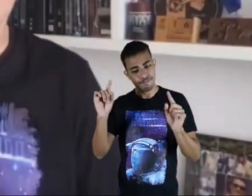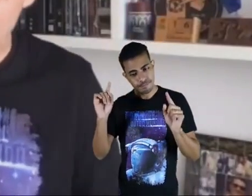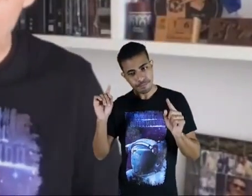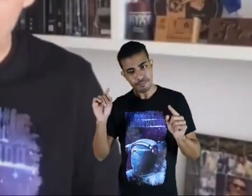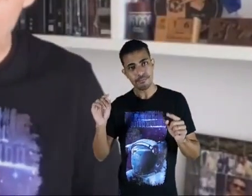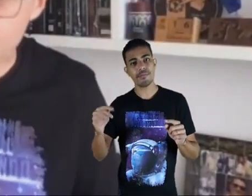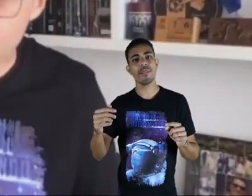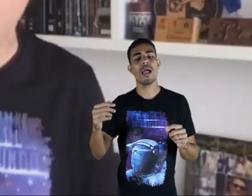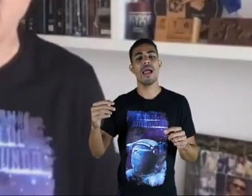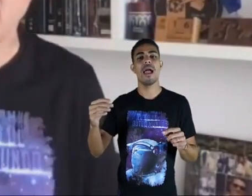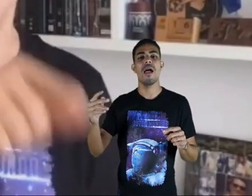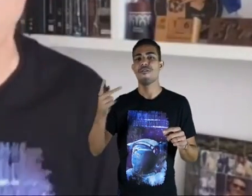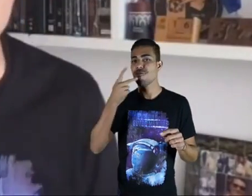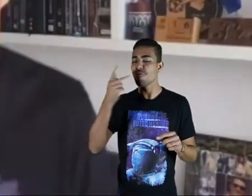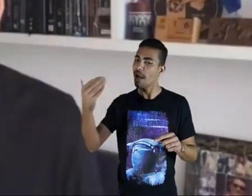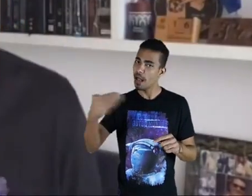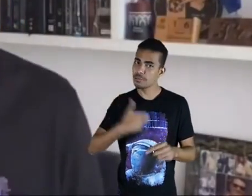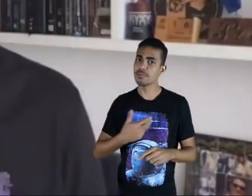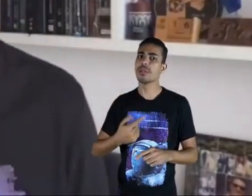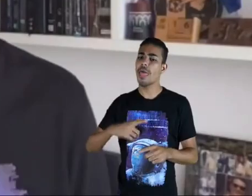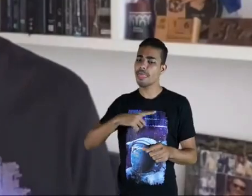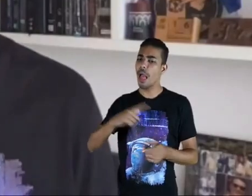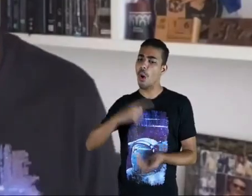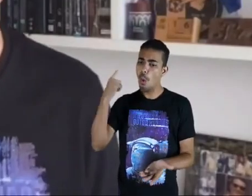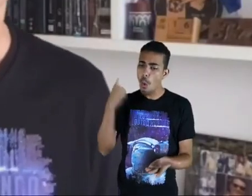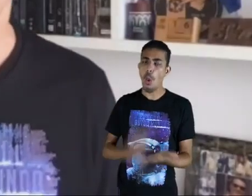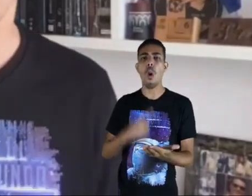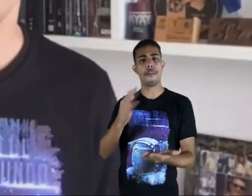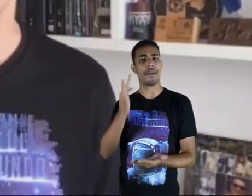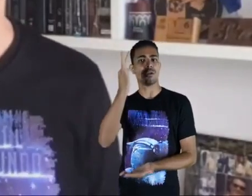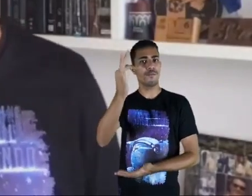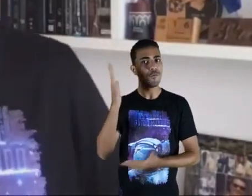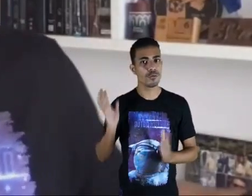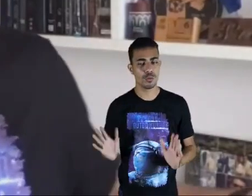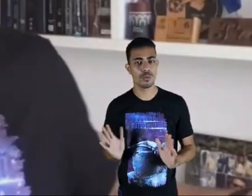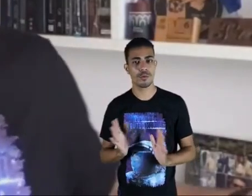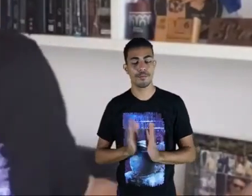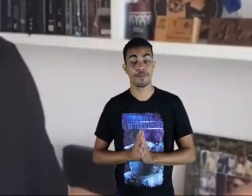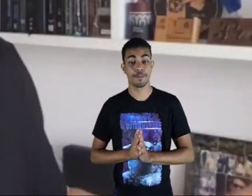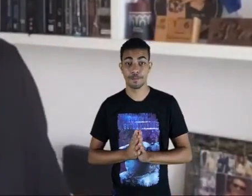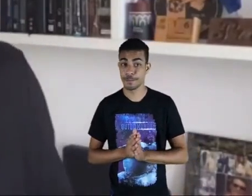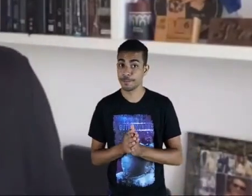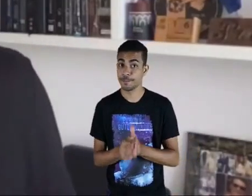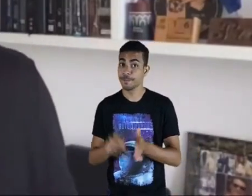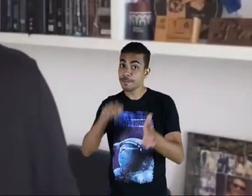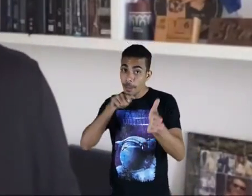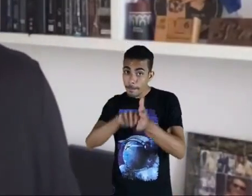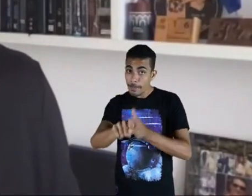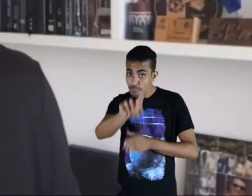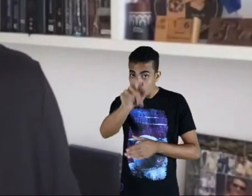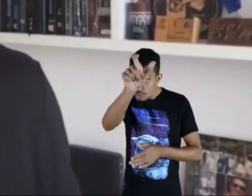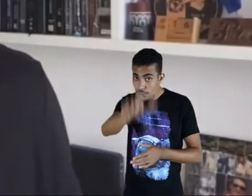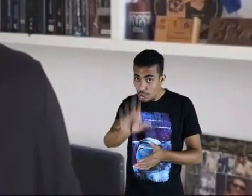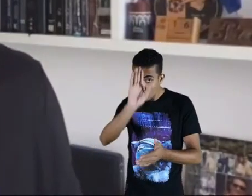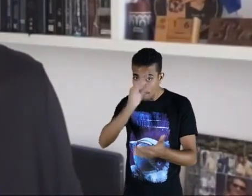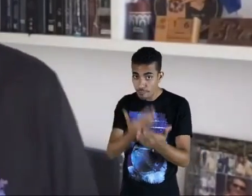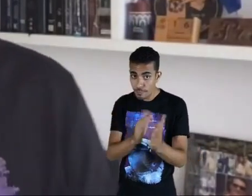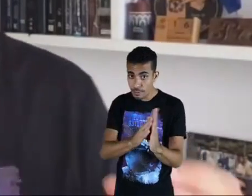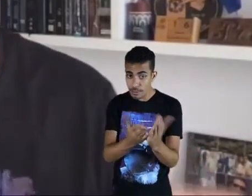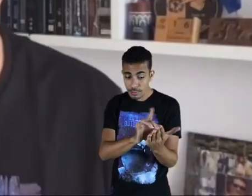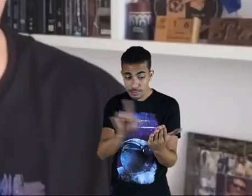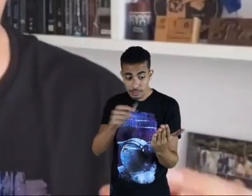promessa e tinha levado ele a um compromisso. E a pergunta, você confia na palavra de